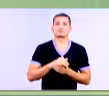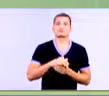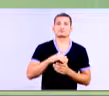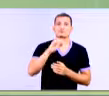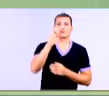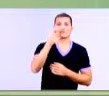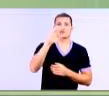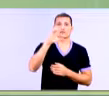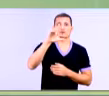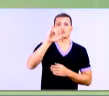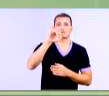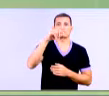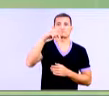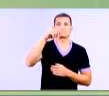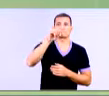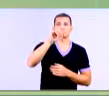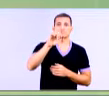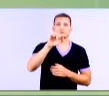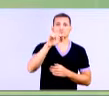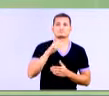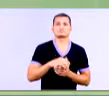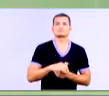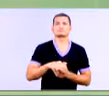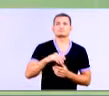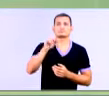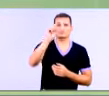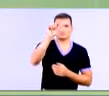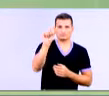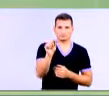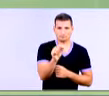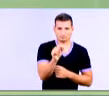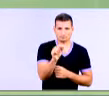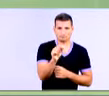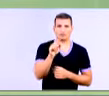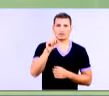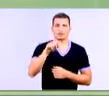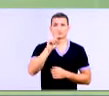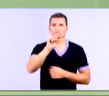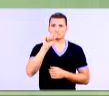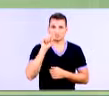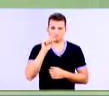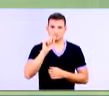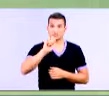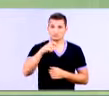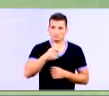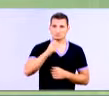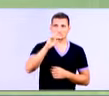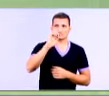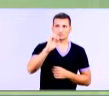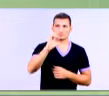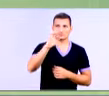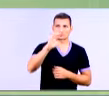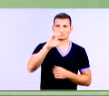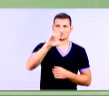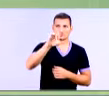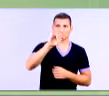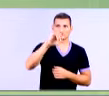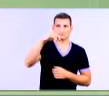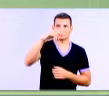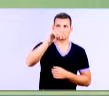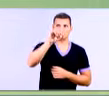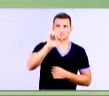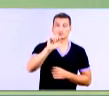mesmo. Então tá aí, o Eclipse é o escolhido para a gente trabalhar com a linguagem Java.